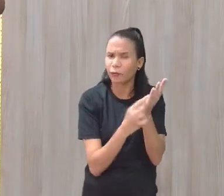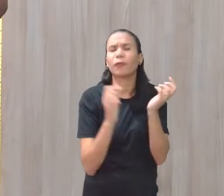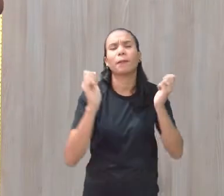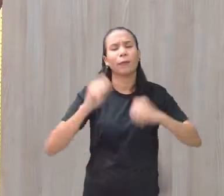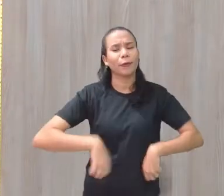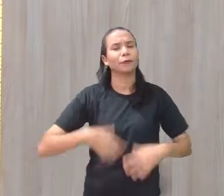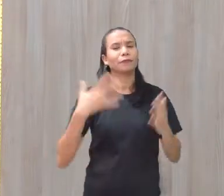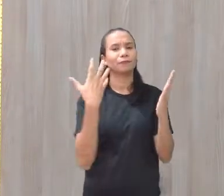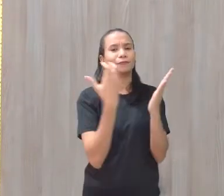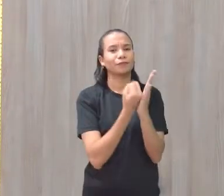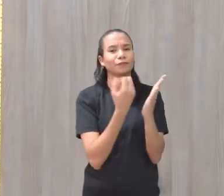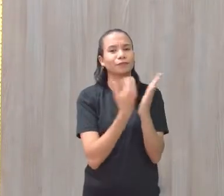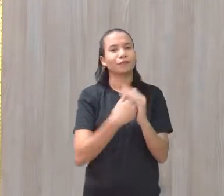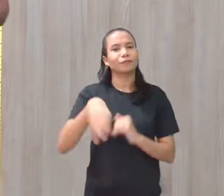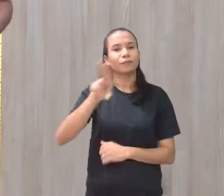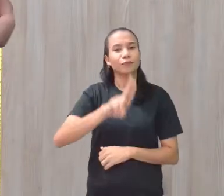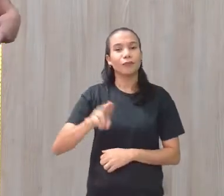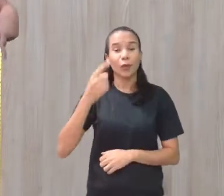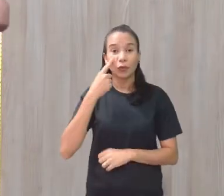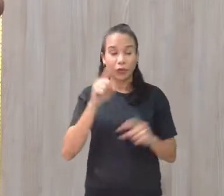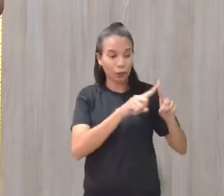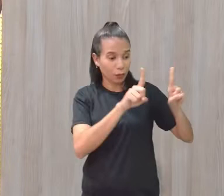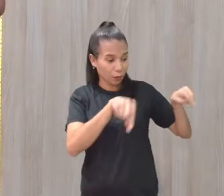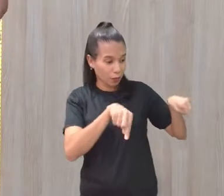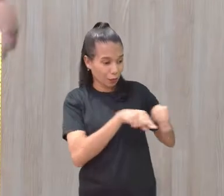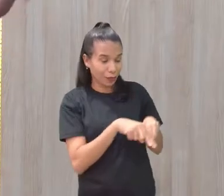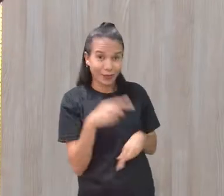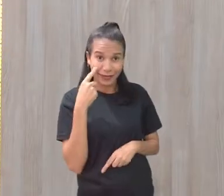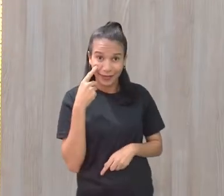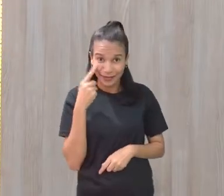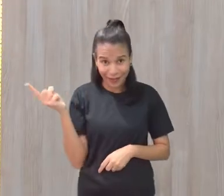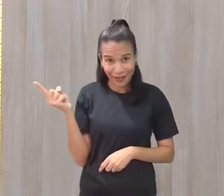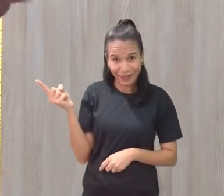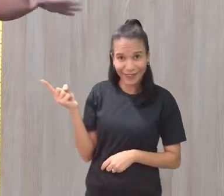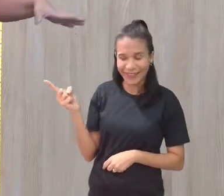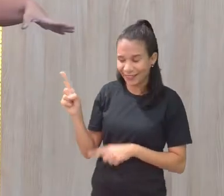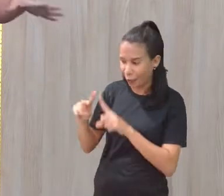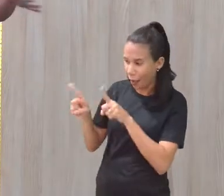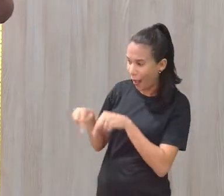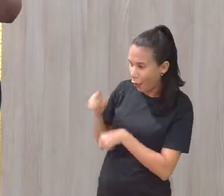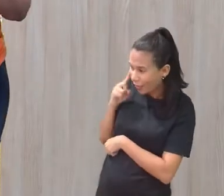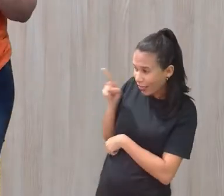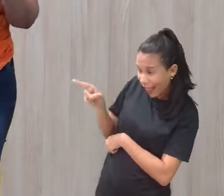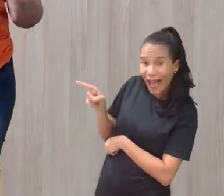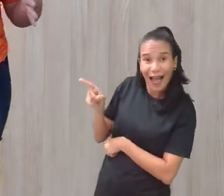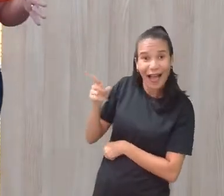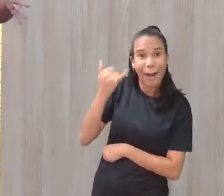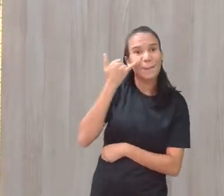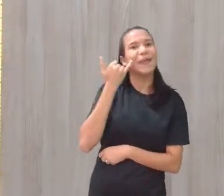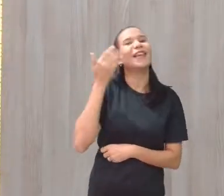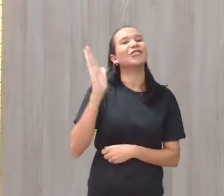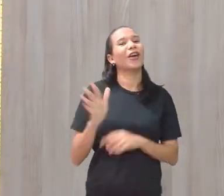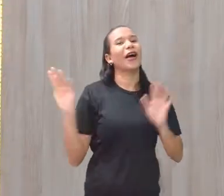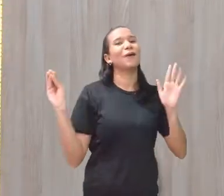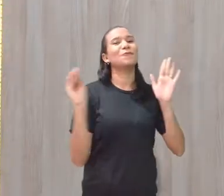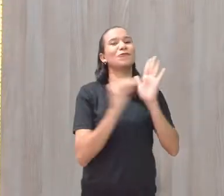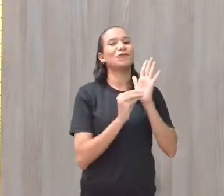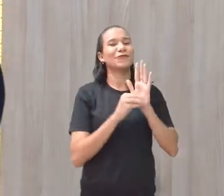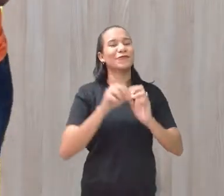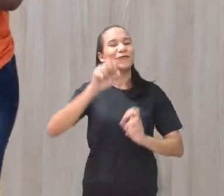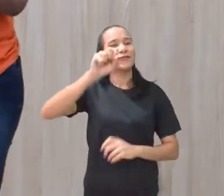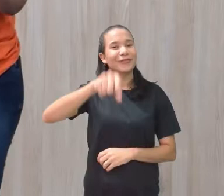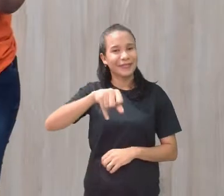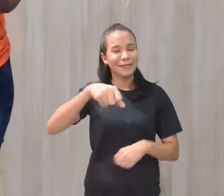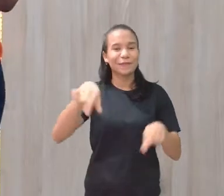nosso aplicativo através do QR Code que está aí na tela, que Billy já colocou, porque ele é muito atento.